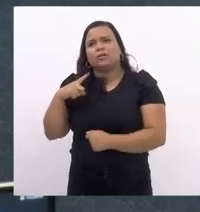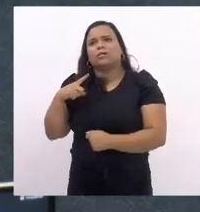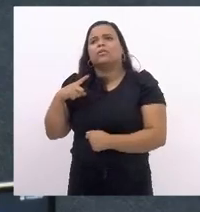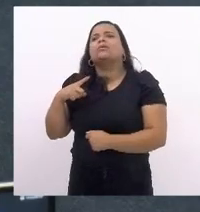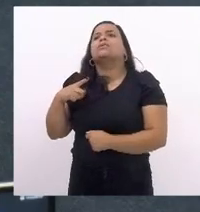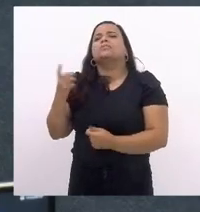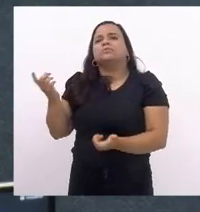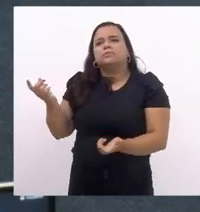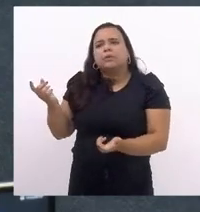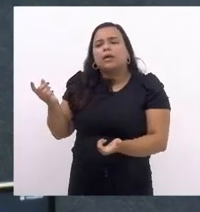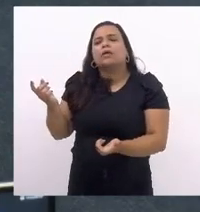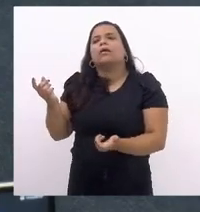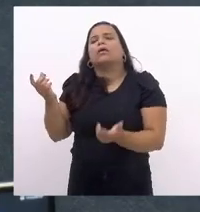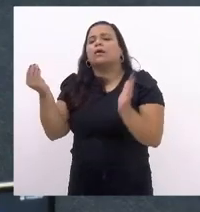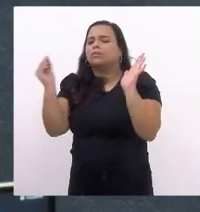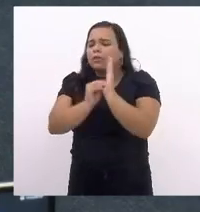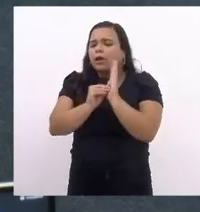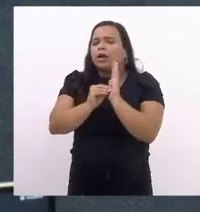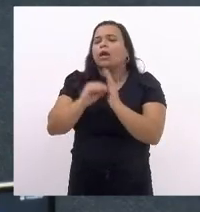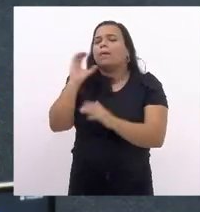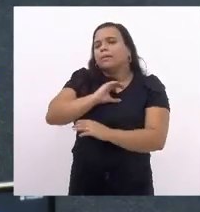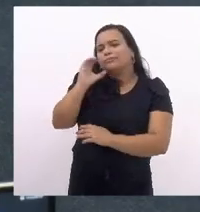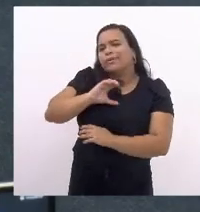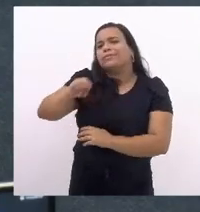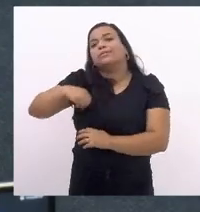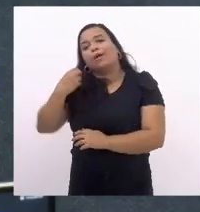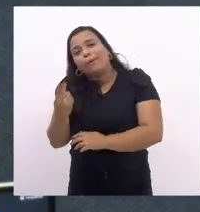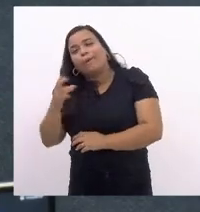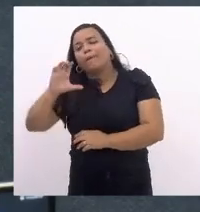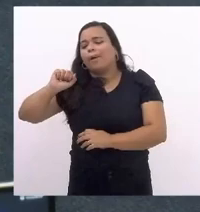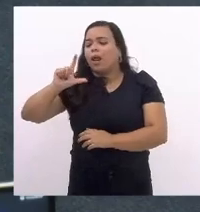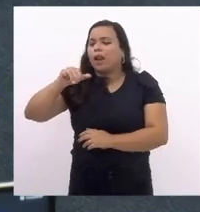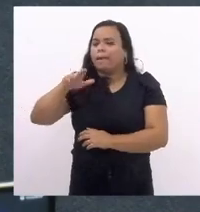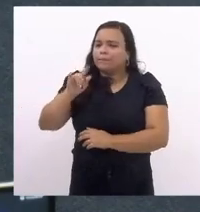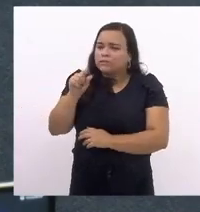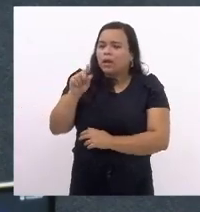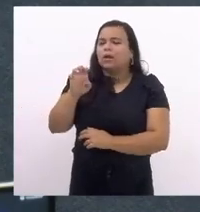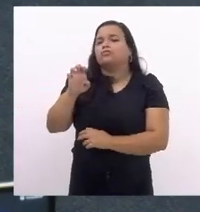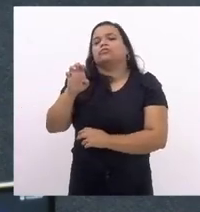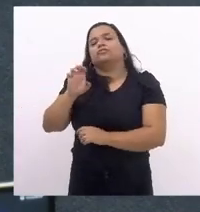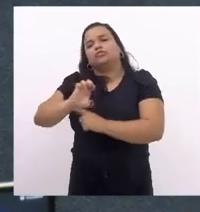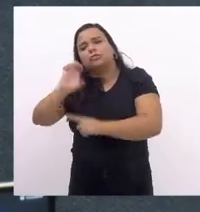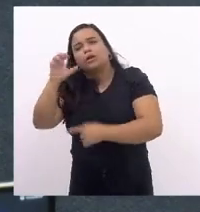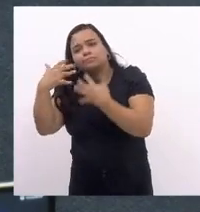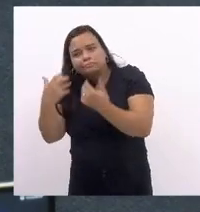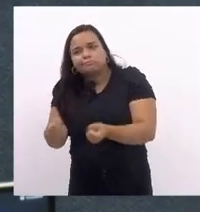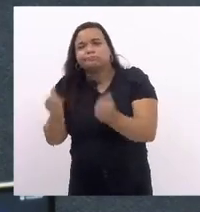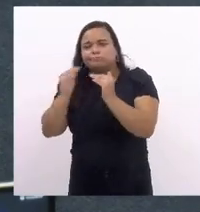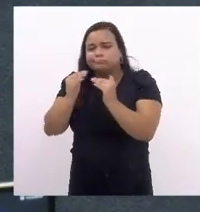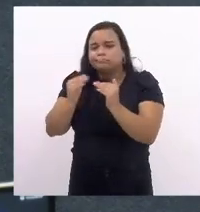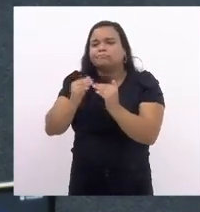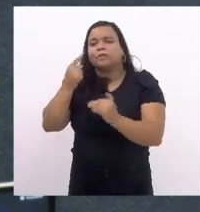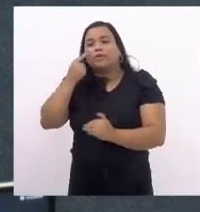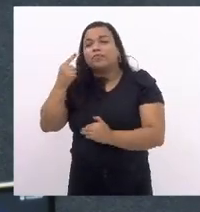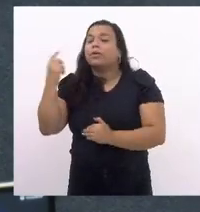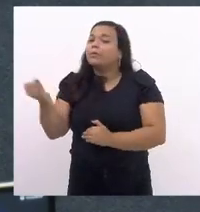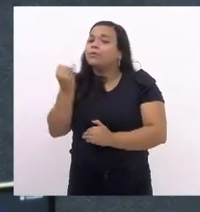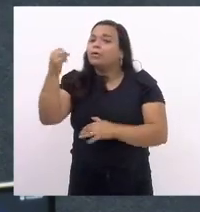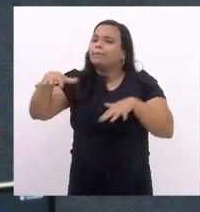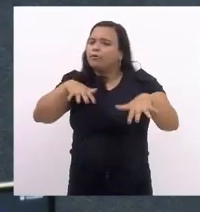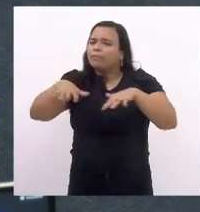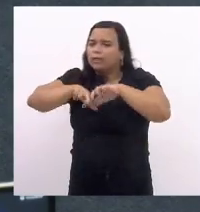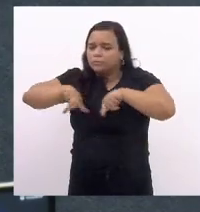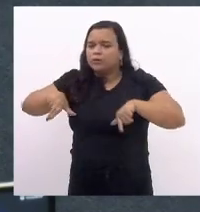de emergência, homologada pela autoridade do Estado, mas é muito importante fazer esses movimentos que são para aplacar